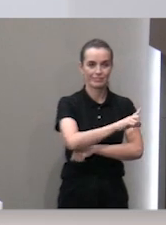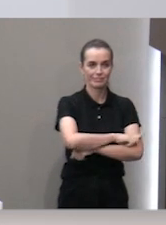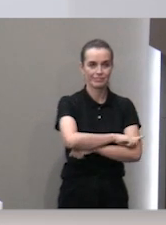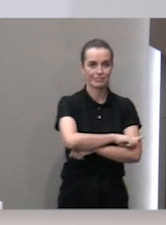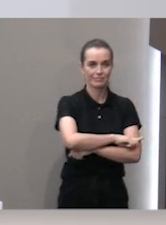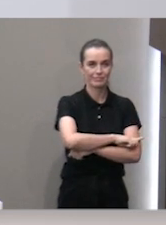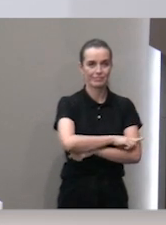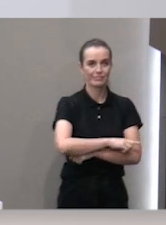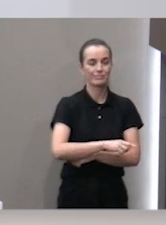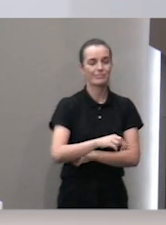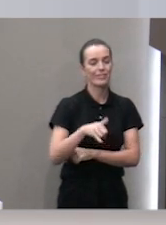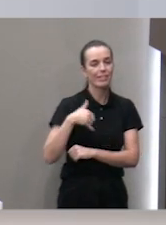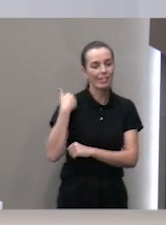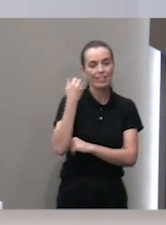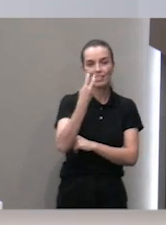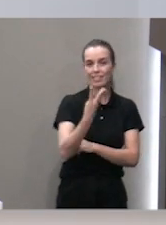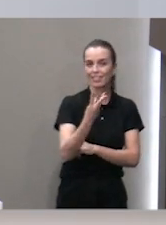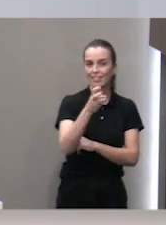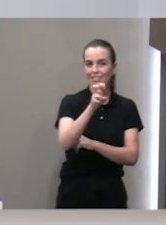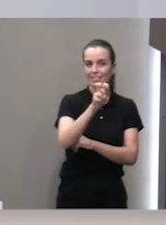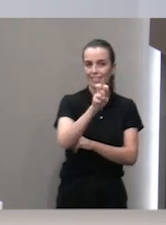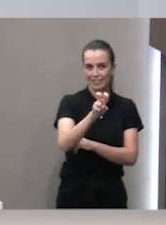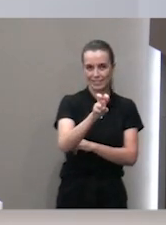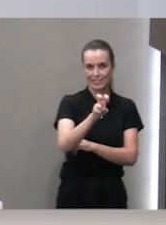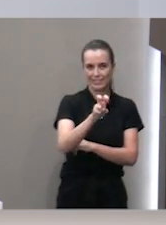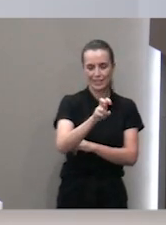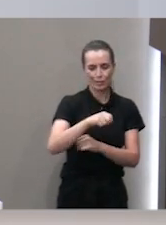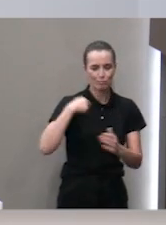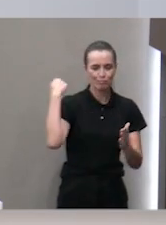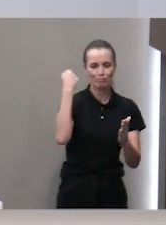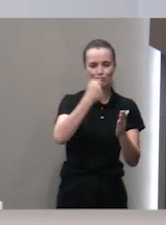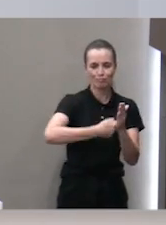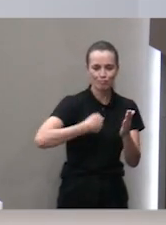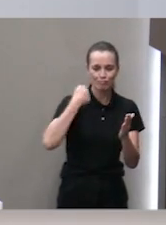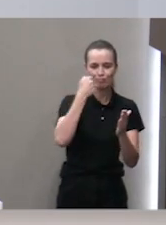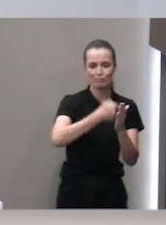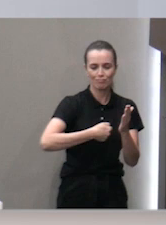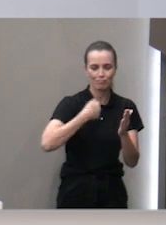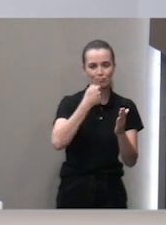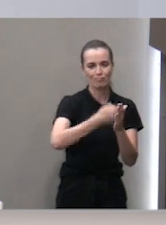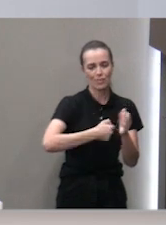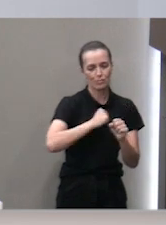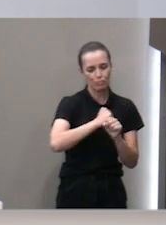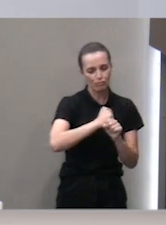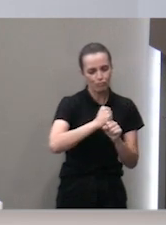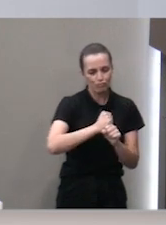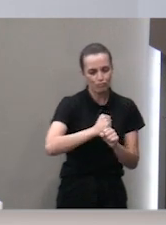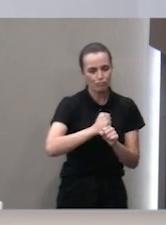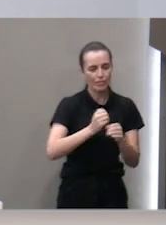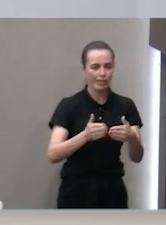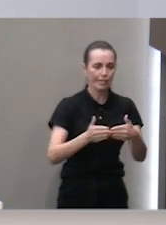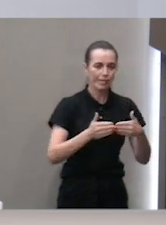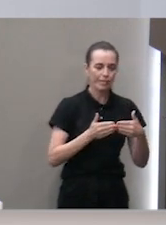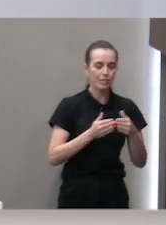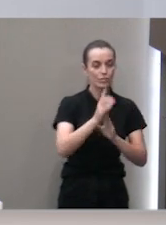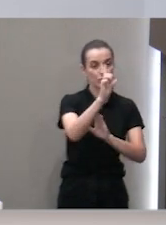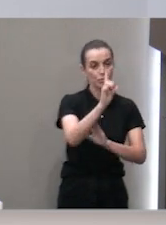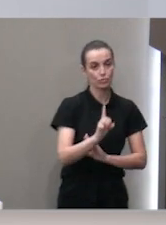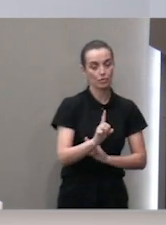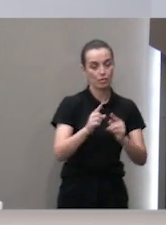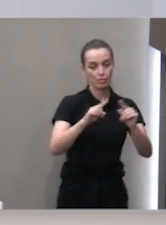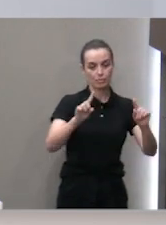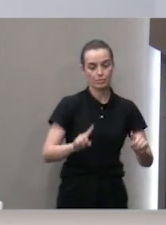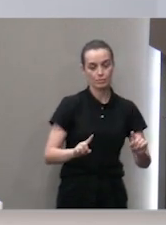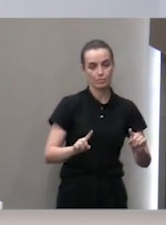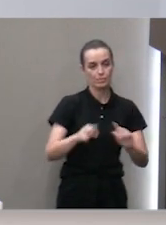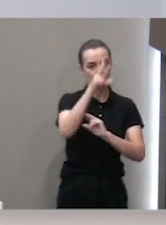completando 35 anos. 35 anos de luta e de garantia dos direitos dos servidores municipais. A